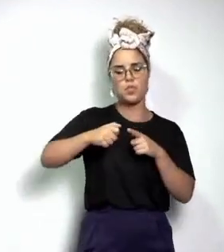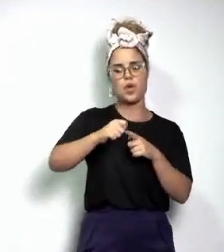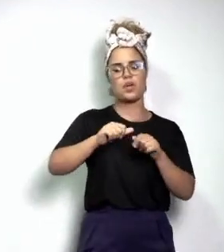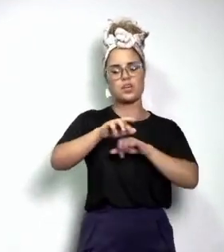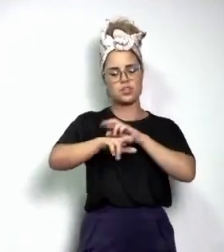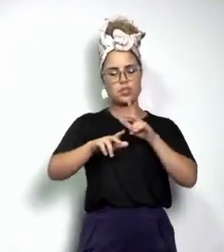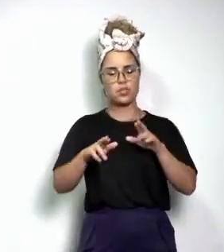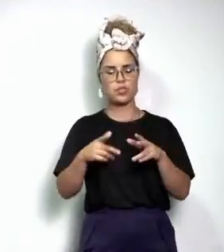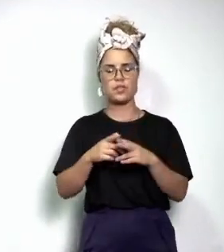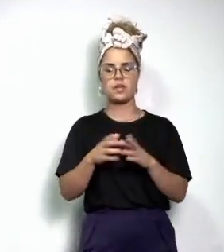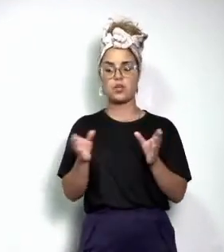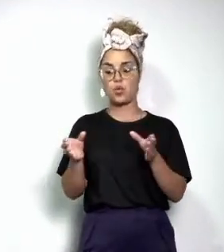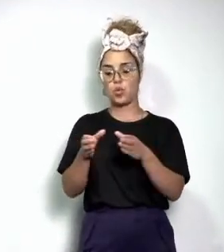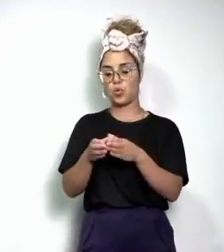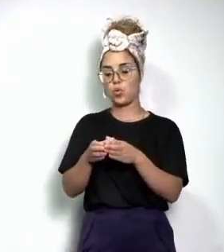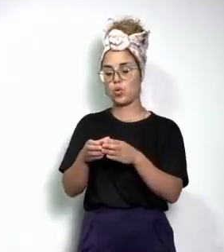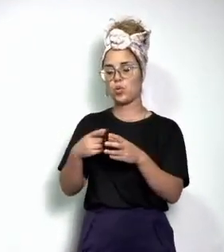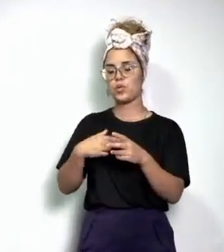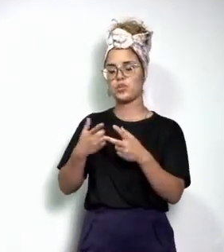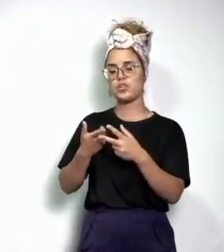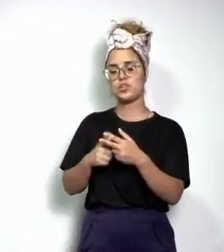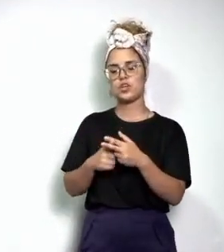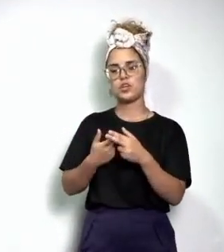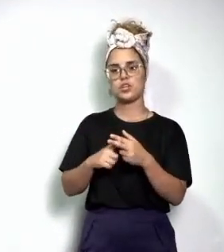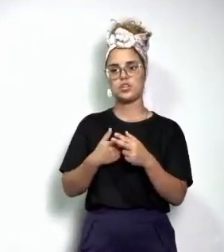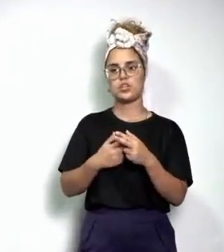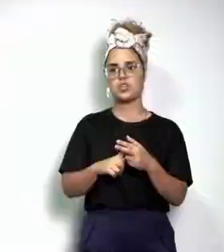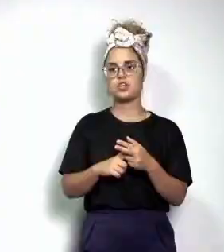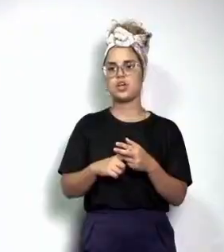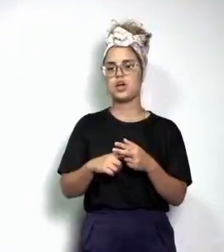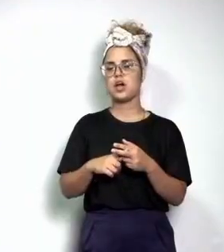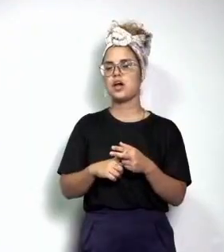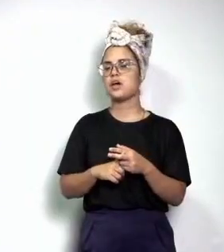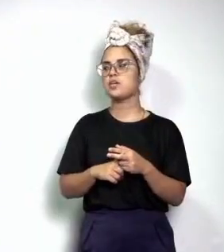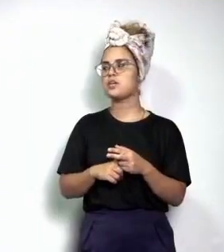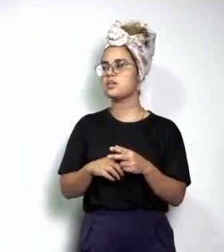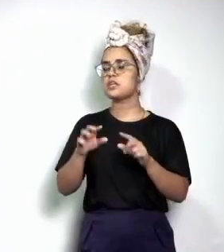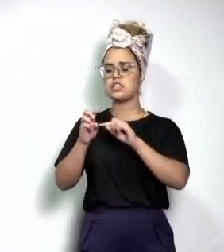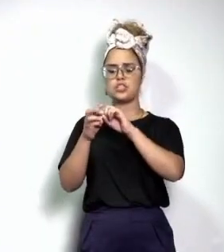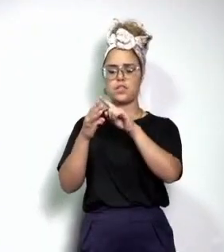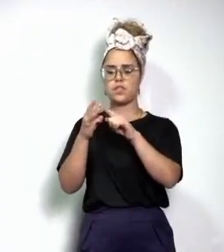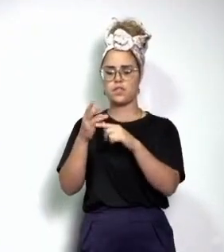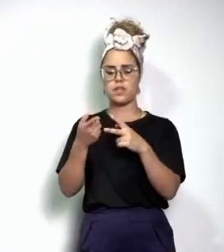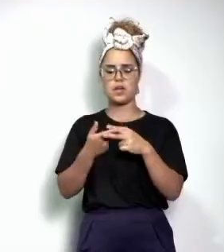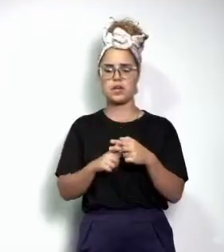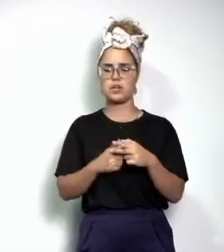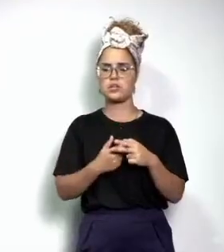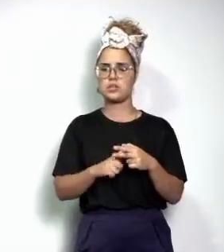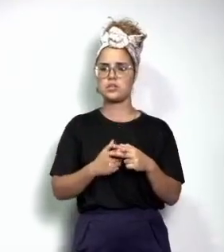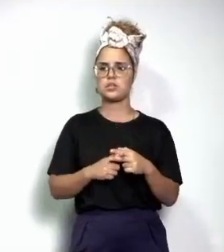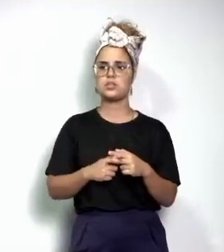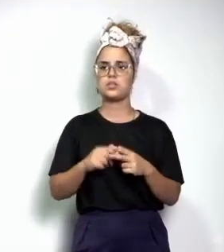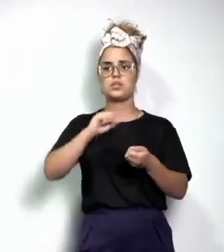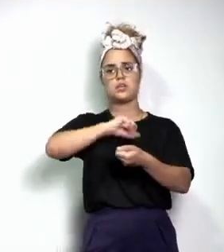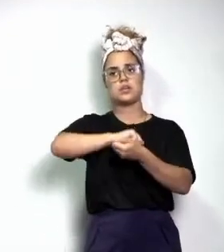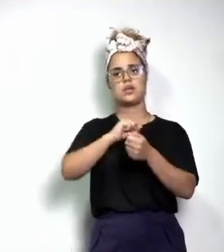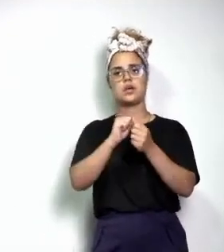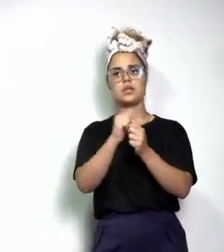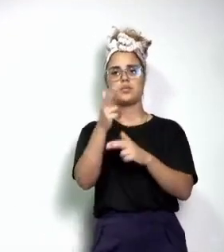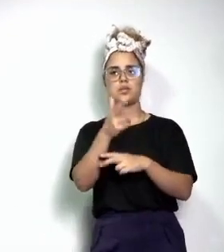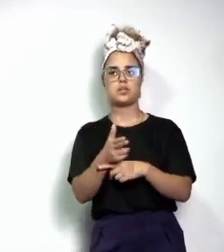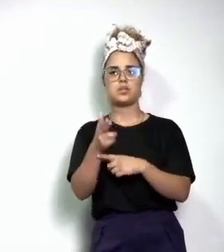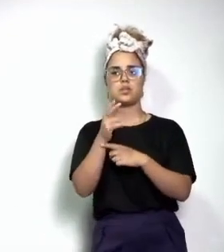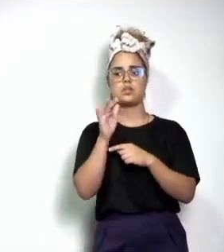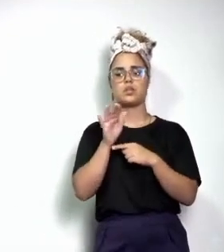chave de precisão, jogo de chave em Allen, jogo de chave Philips, fenda, os adaptadores de vídeo que eu mostrei